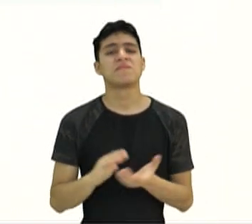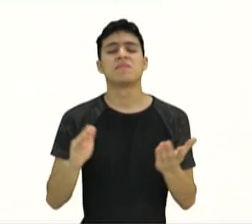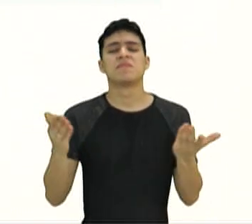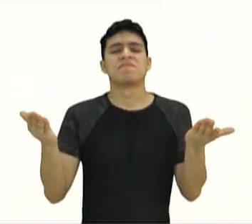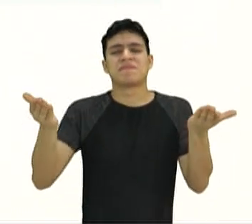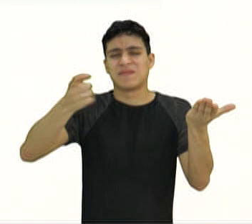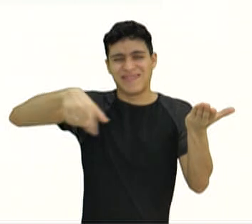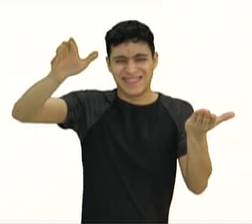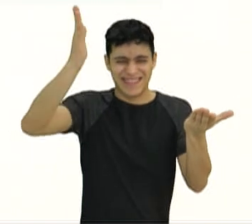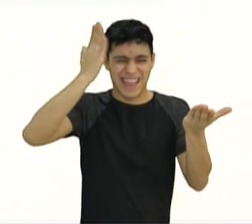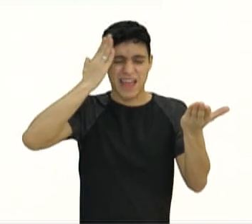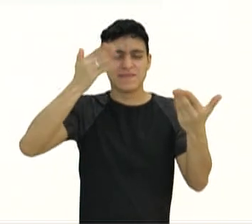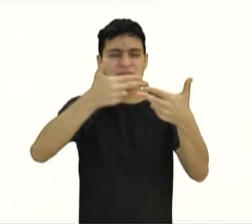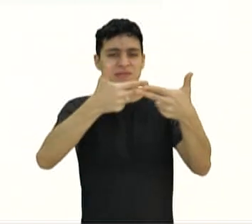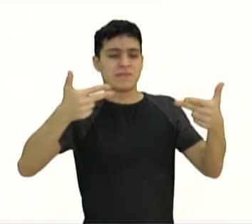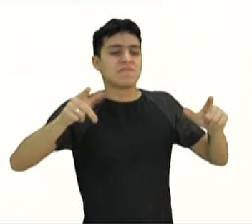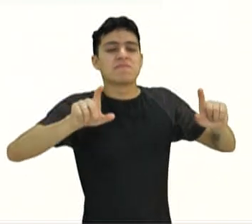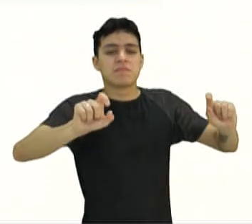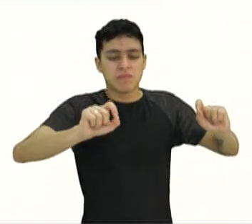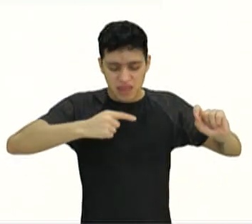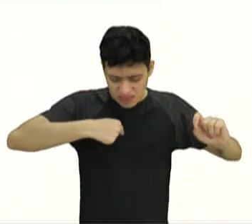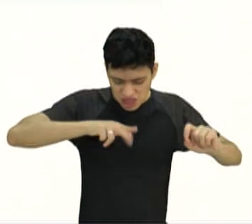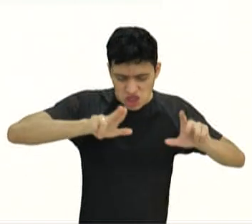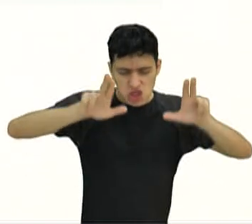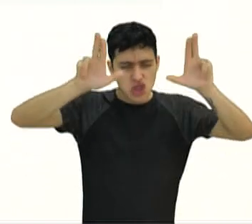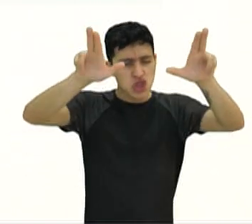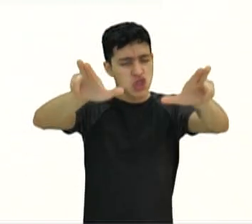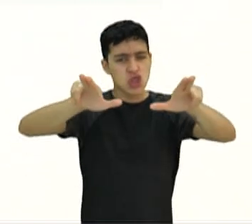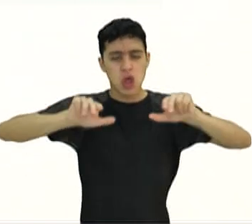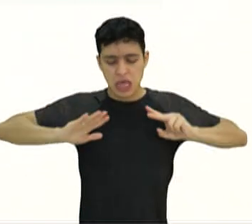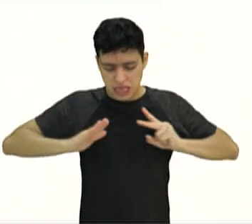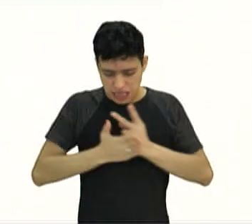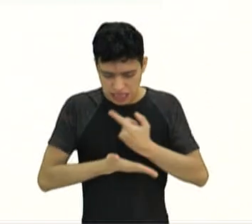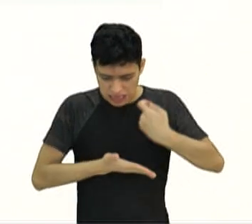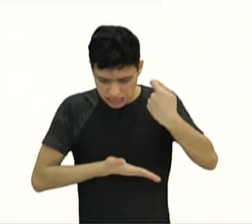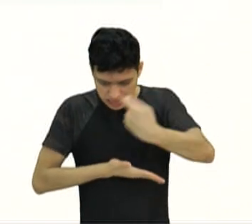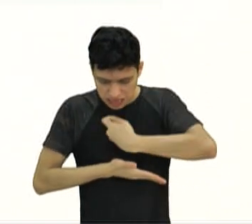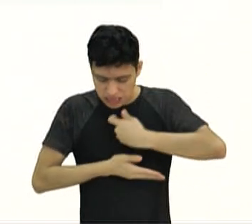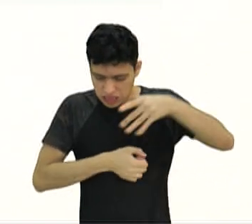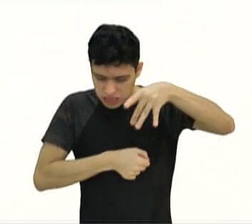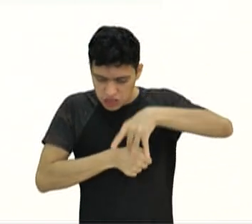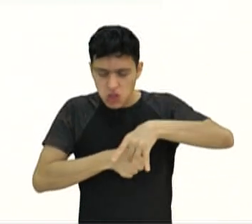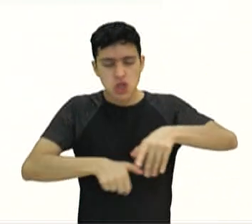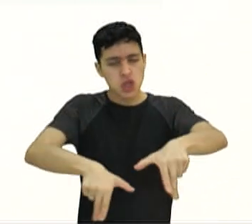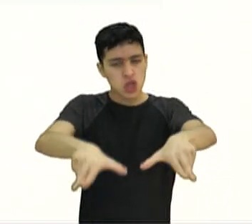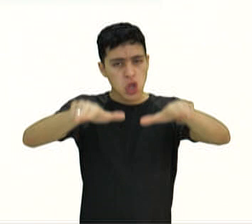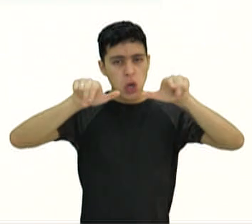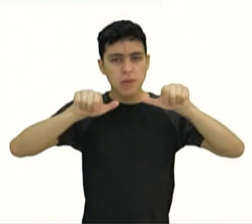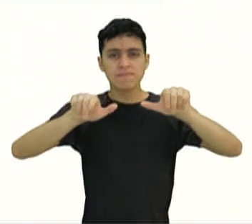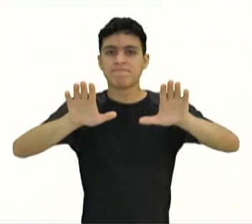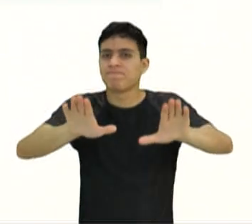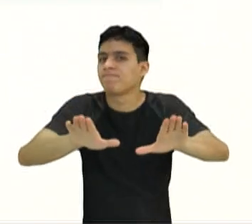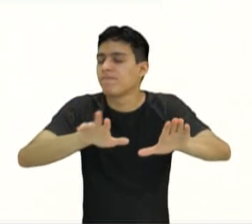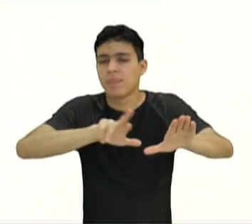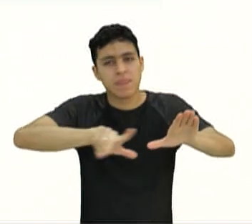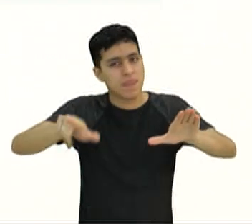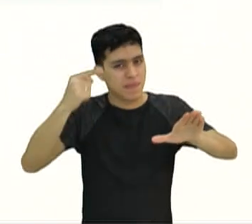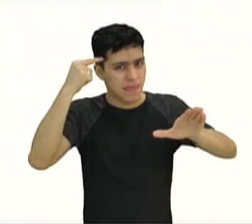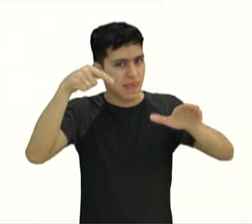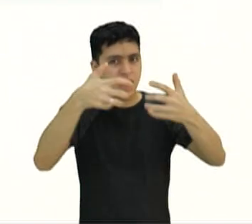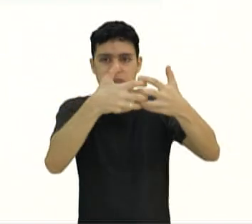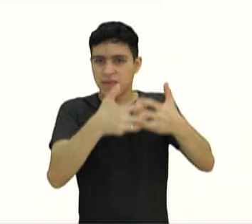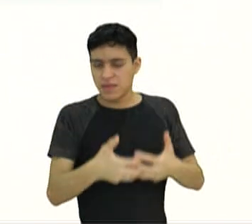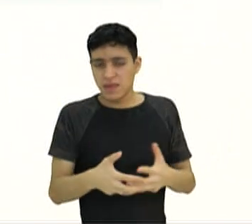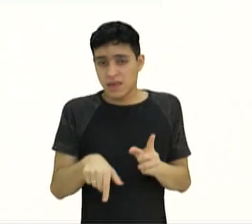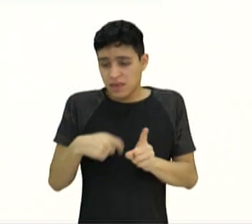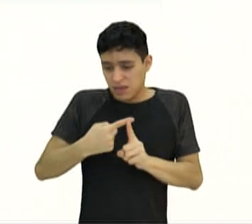Sabe aquela coisa de que, comigo nunca vai acontecer, né? A gente, não é assim que as coisas funcionam, né? Por mais que a